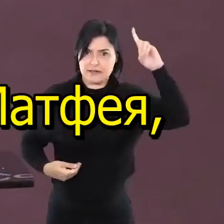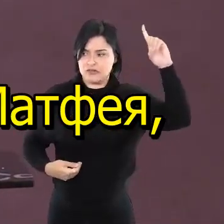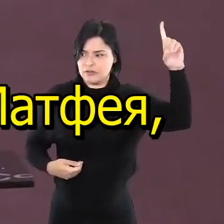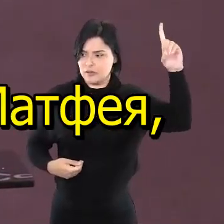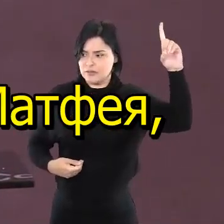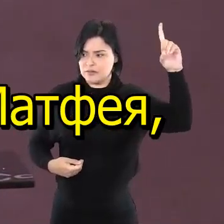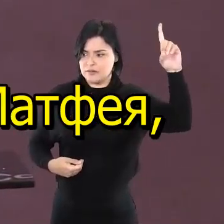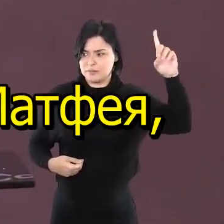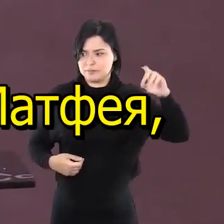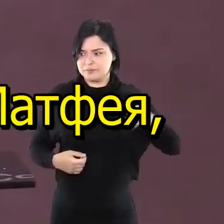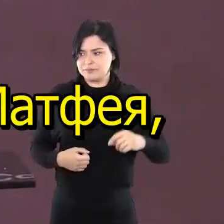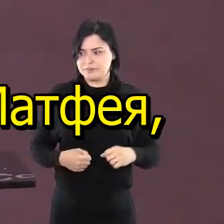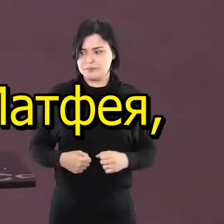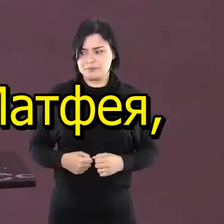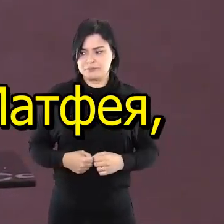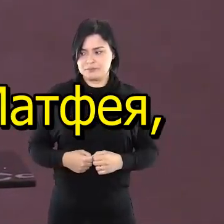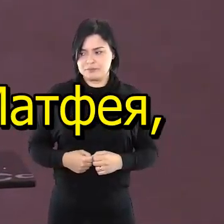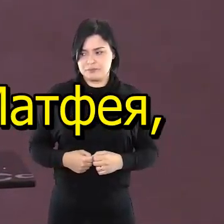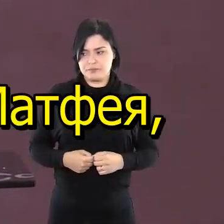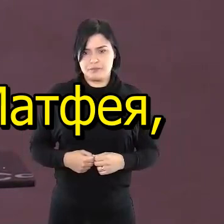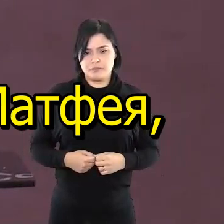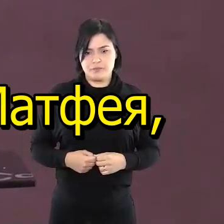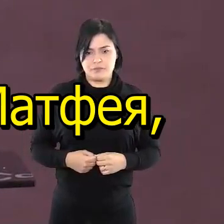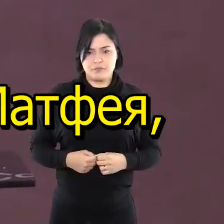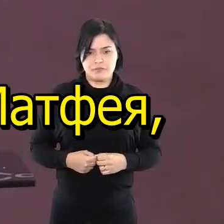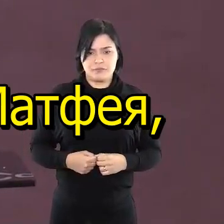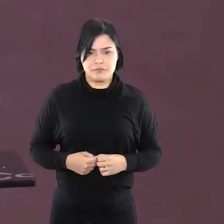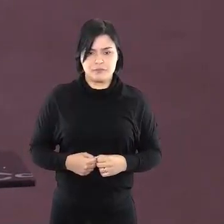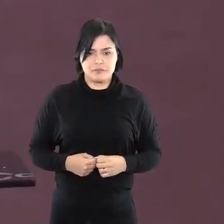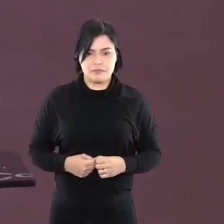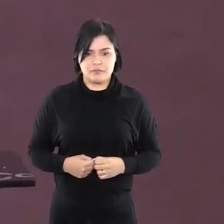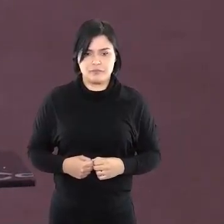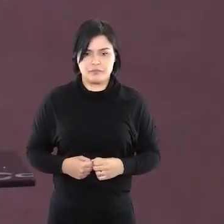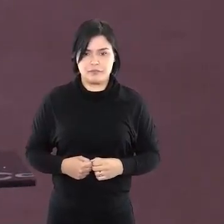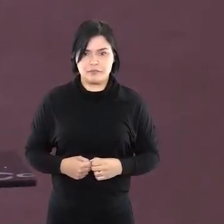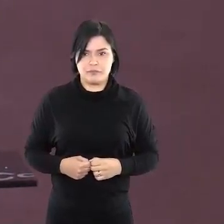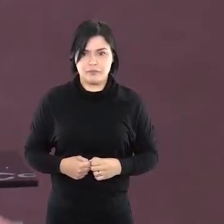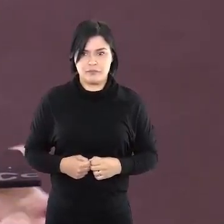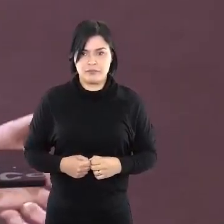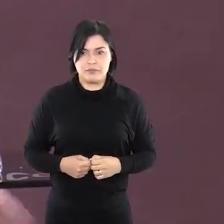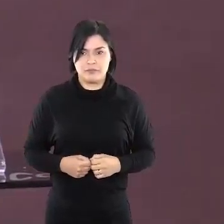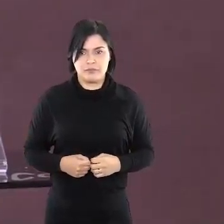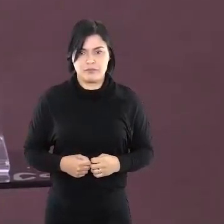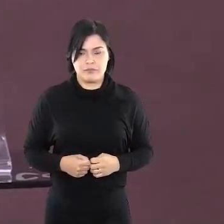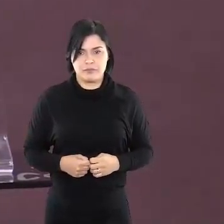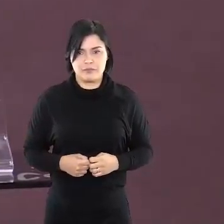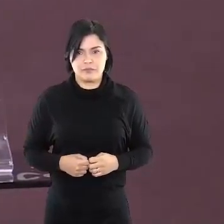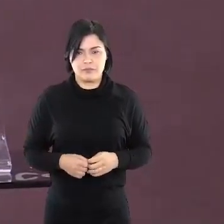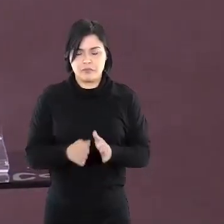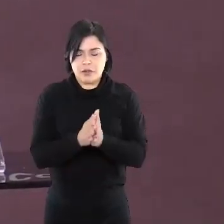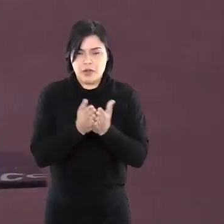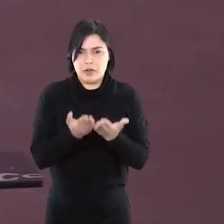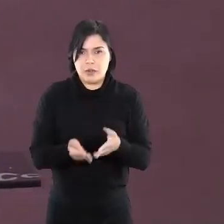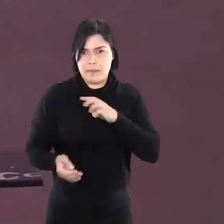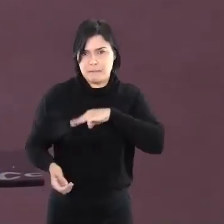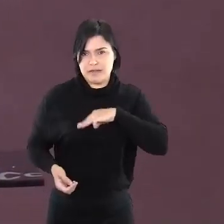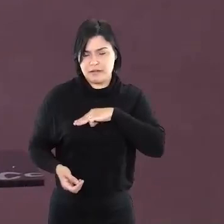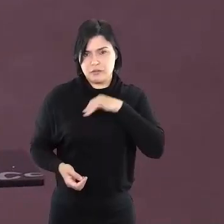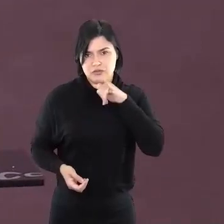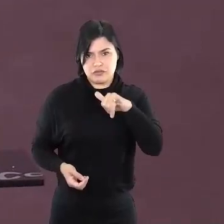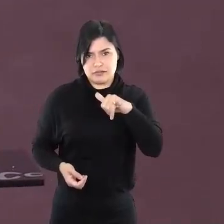que está lá em Mateus, por favor, no capítulo 1, diz assim, no versículo